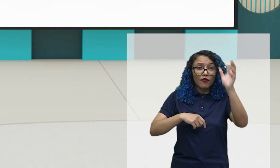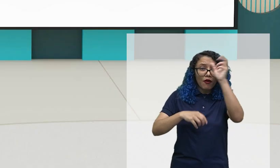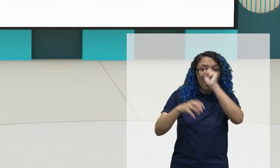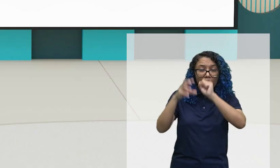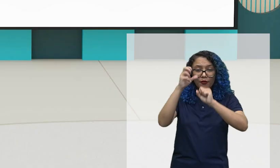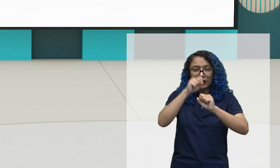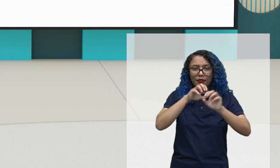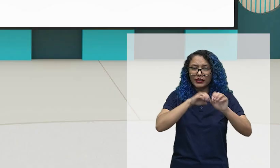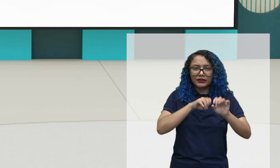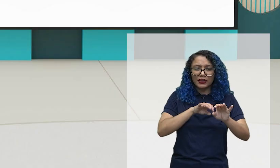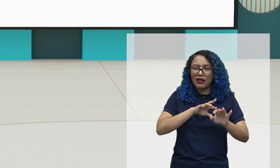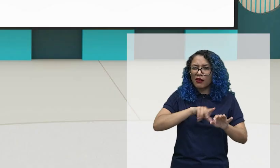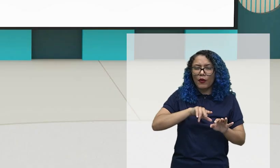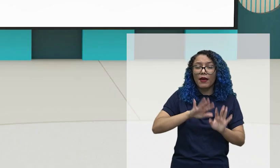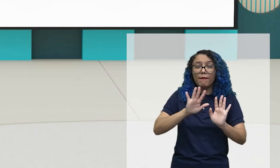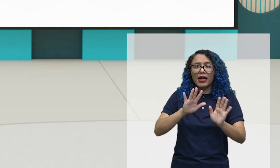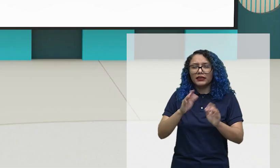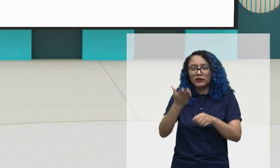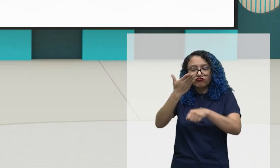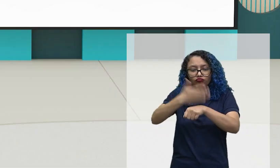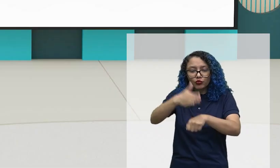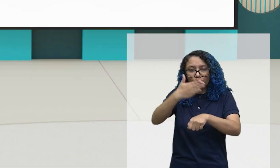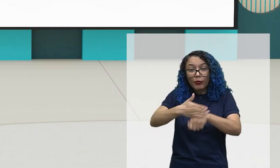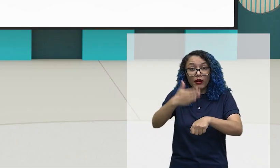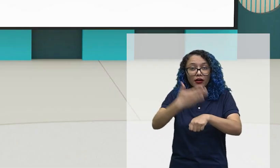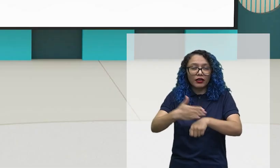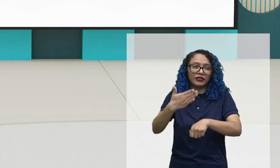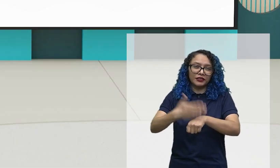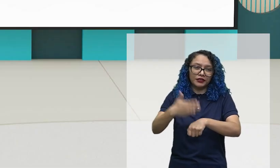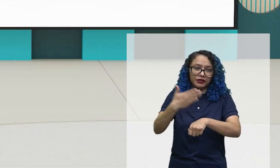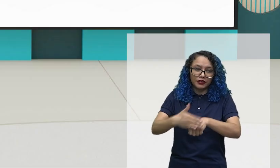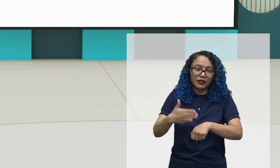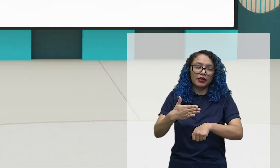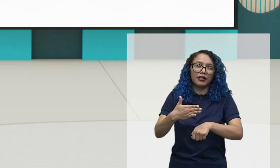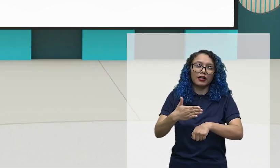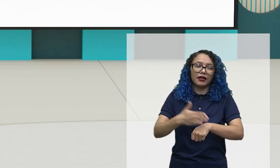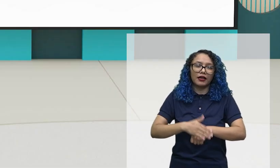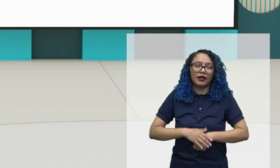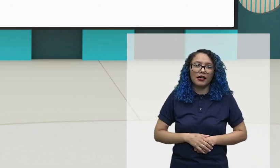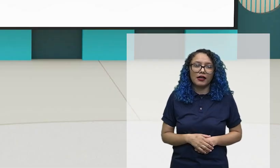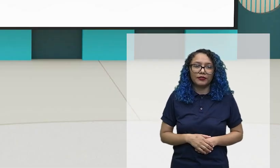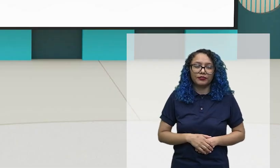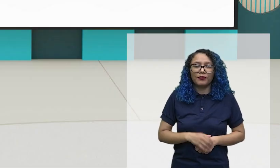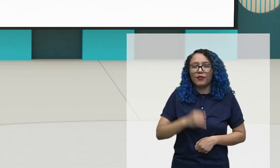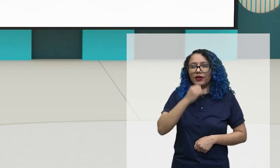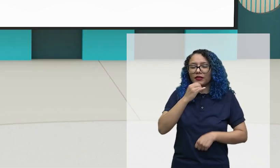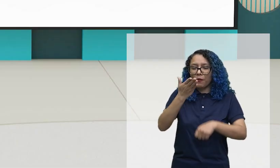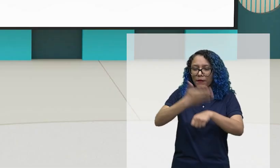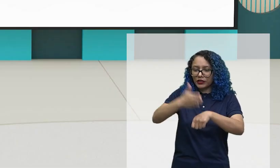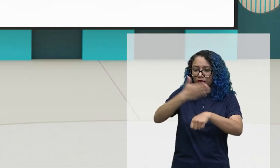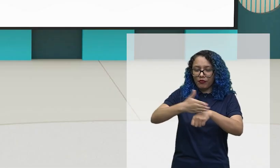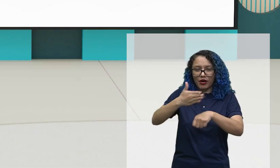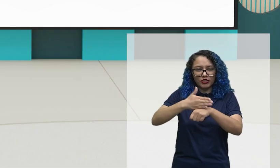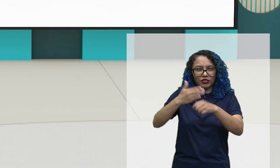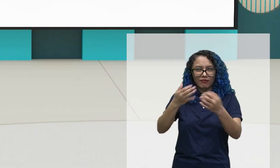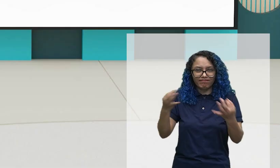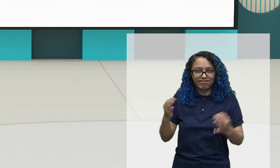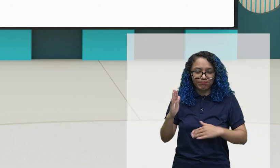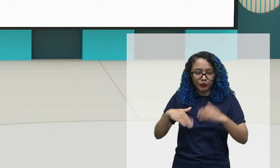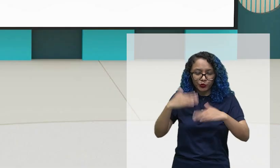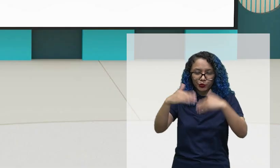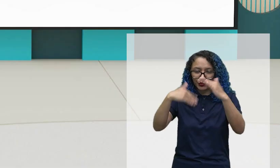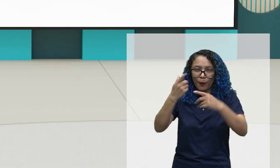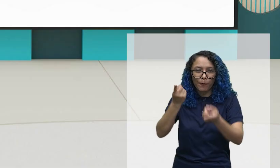mais didático para ensinar, mas sim para executar, porque é aquela máxima de que a prática